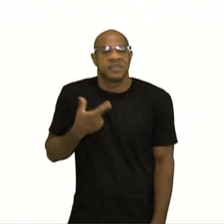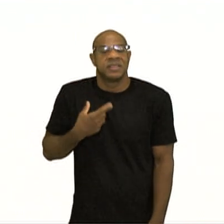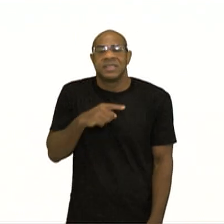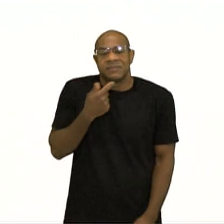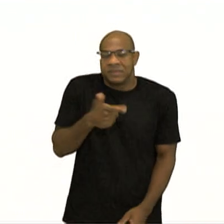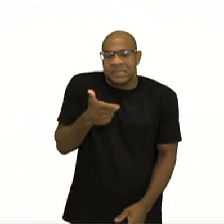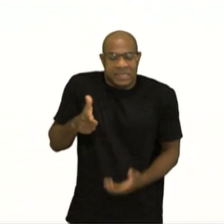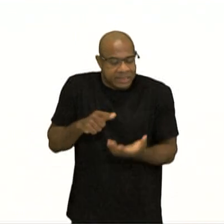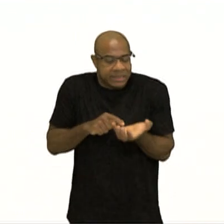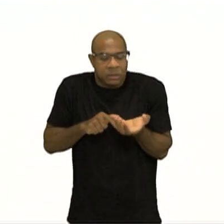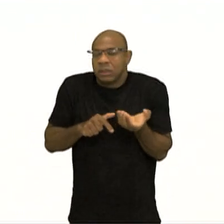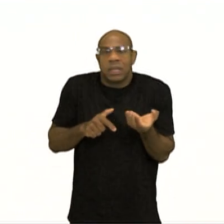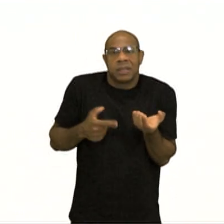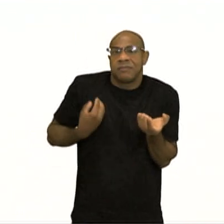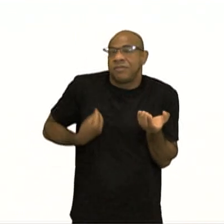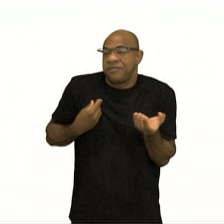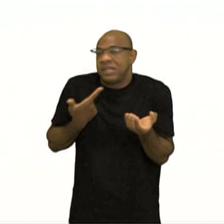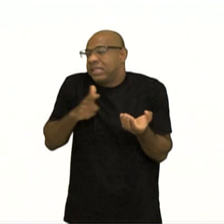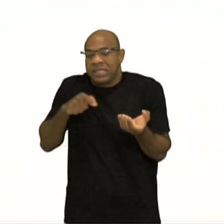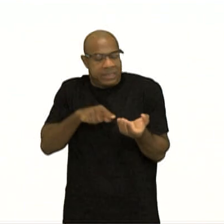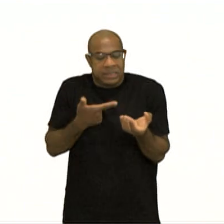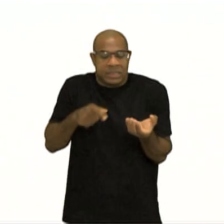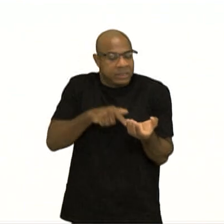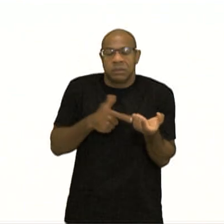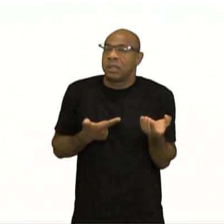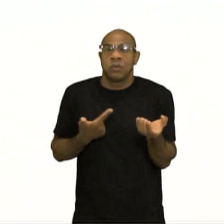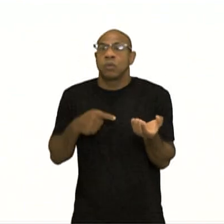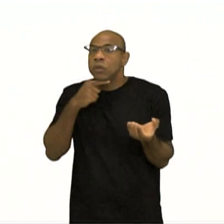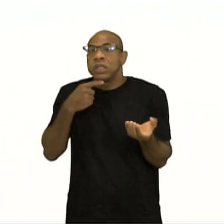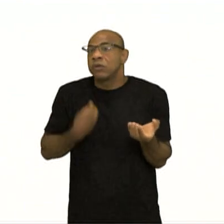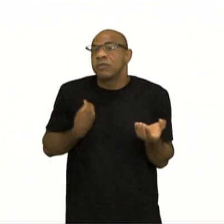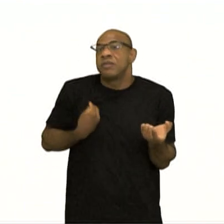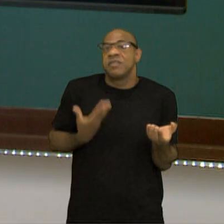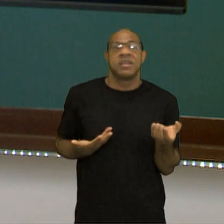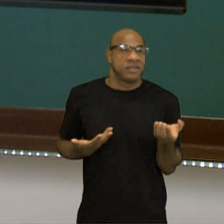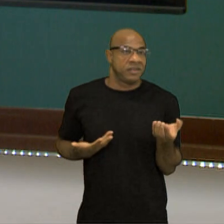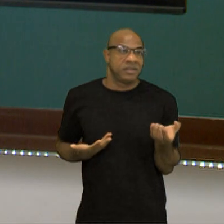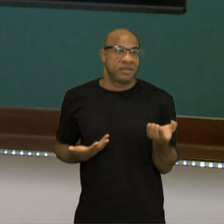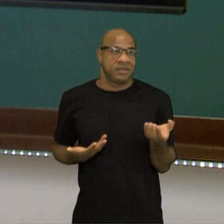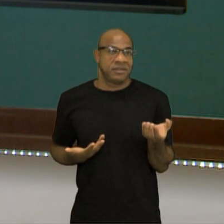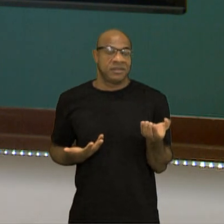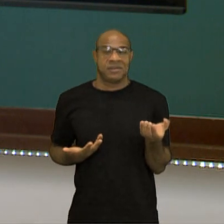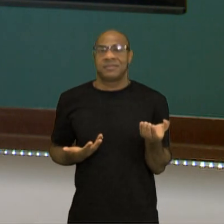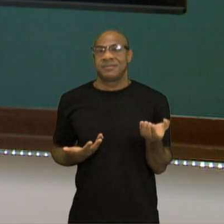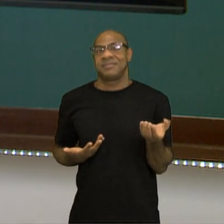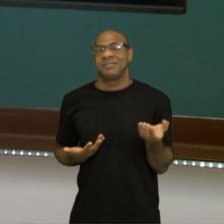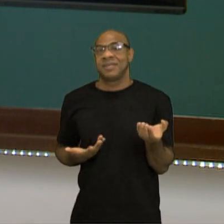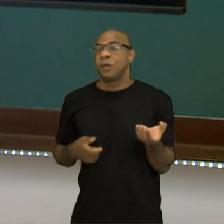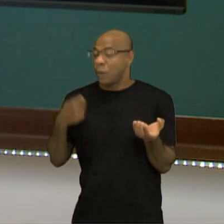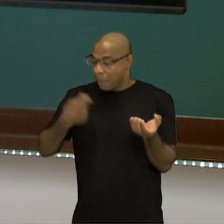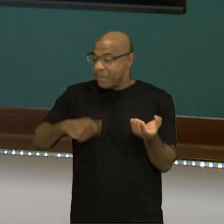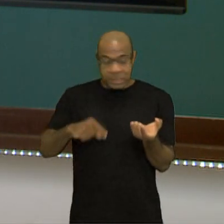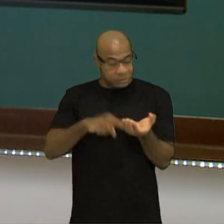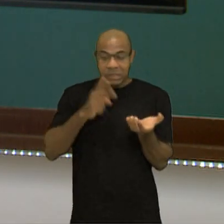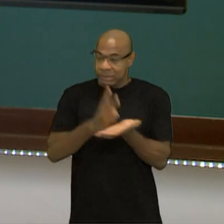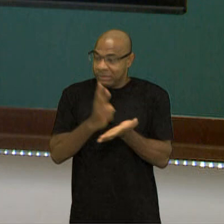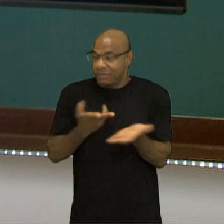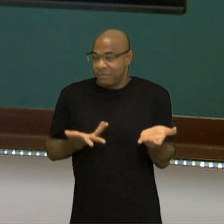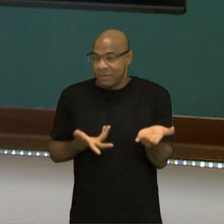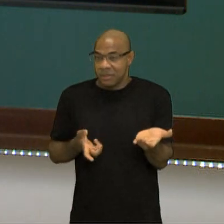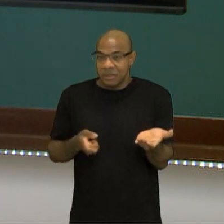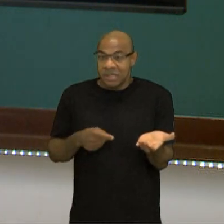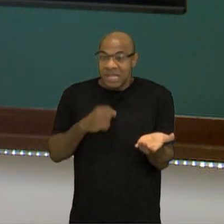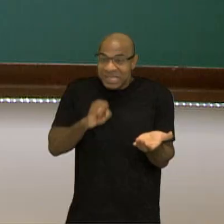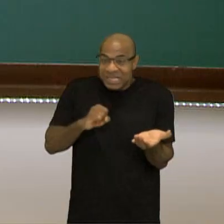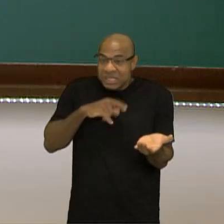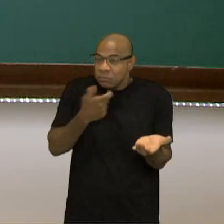sem o meu celular. Mas peraí, o do é o verbo fazer? Como assim ficar ou viver sem? Isso é um